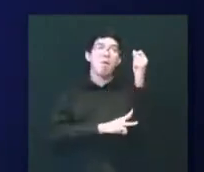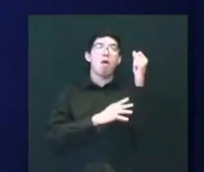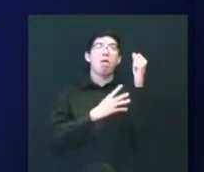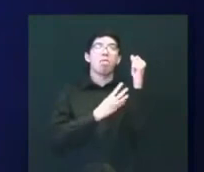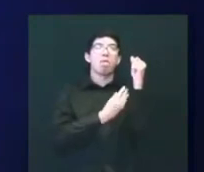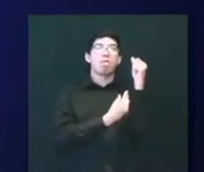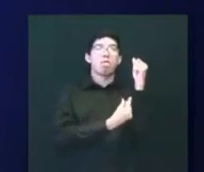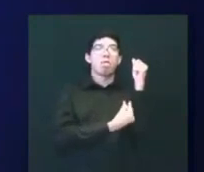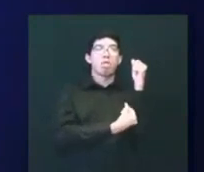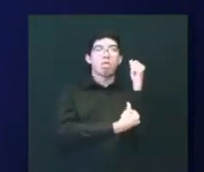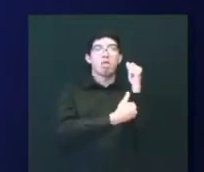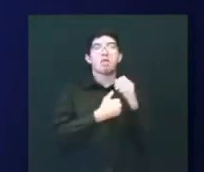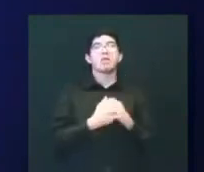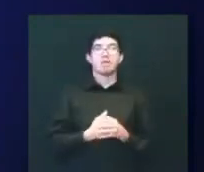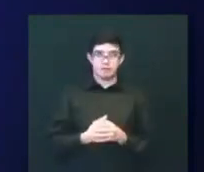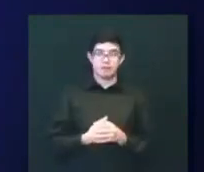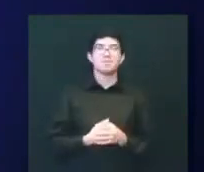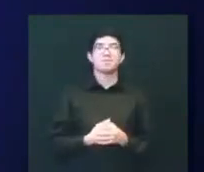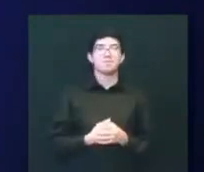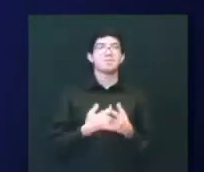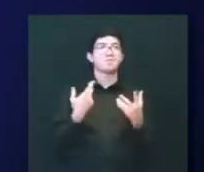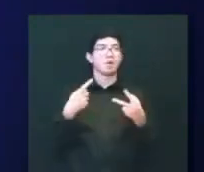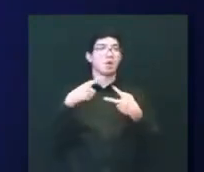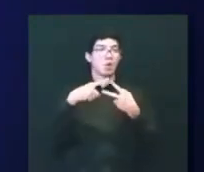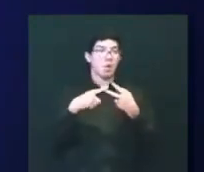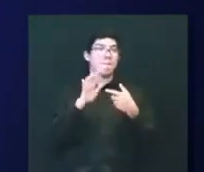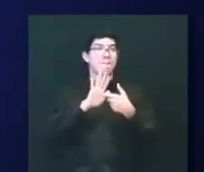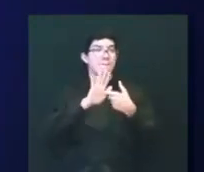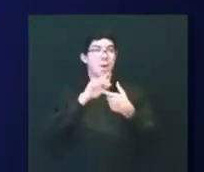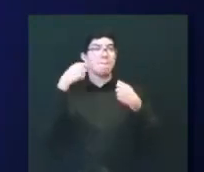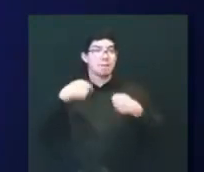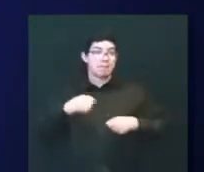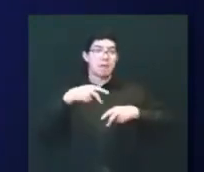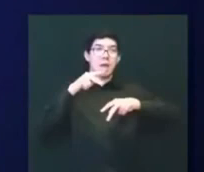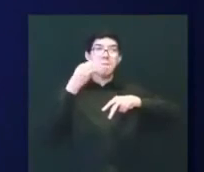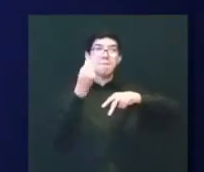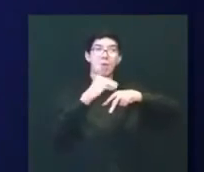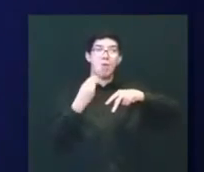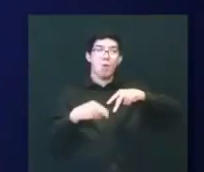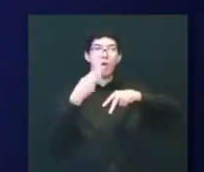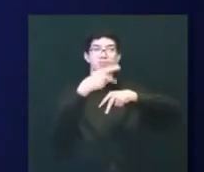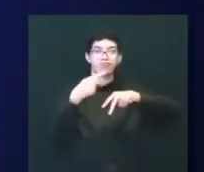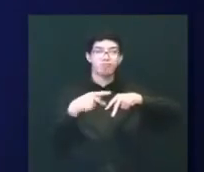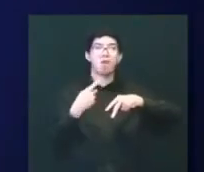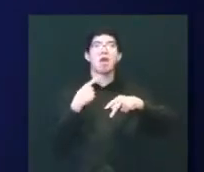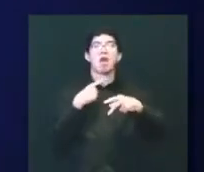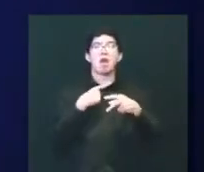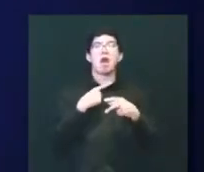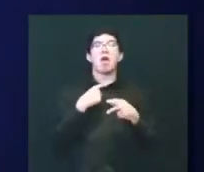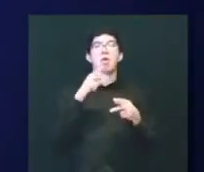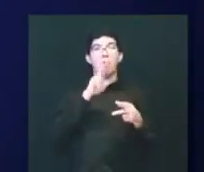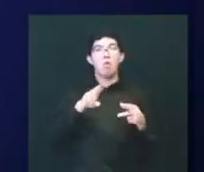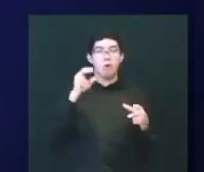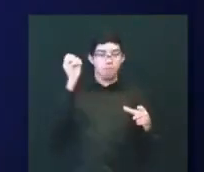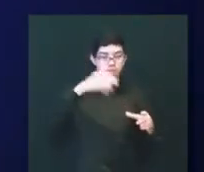que te mostram que você precisa aumentar a proteína da dieta e fazer exercício físico. Fazer exercício físico